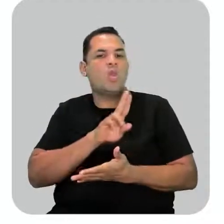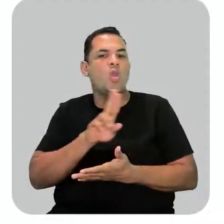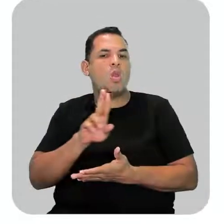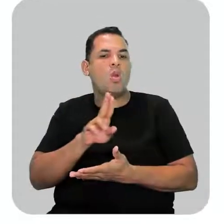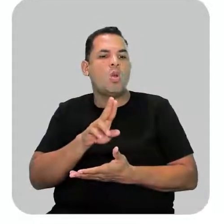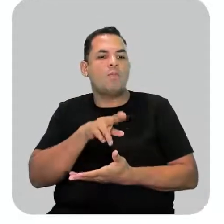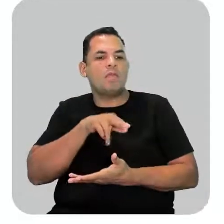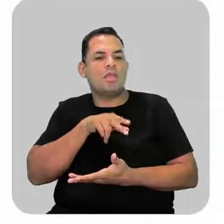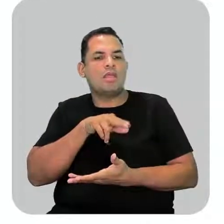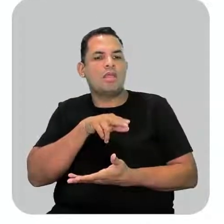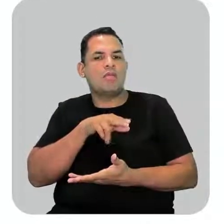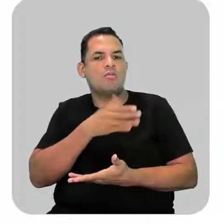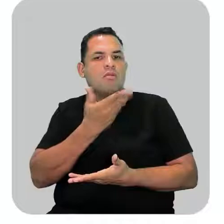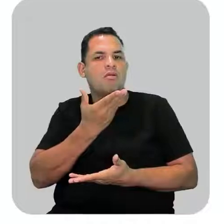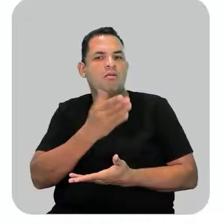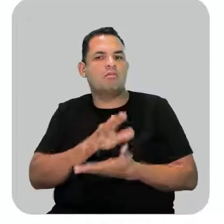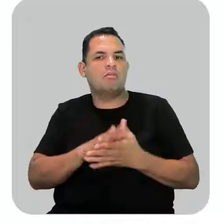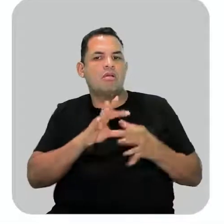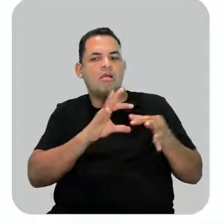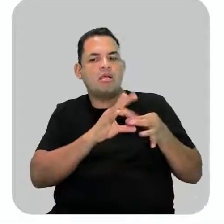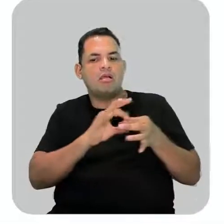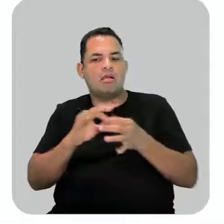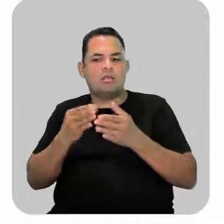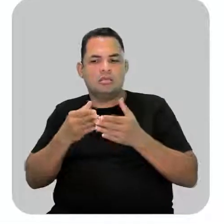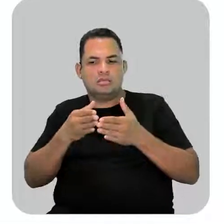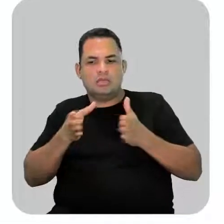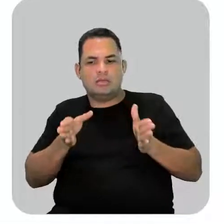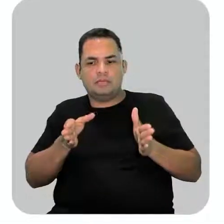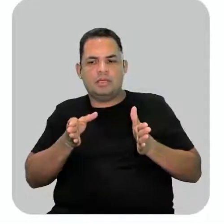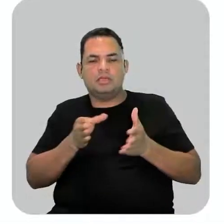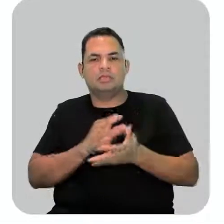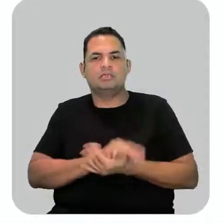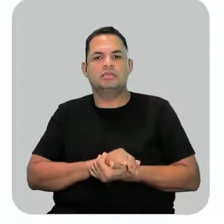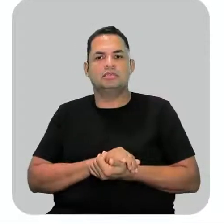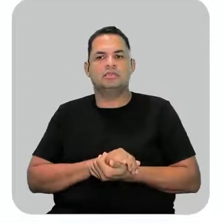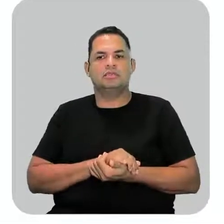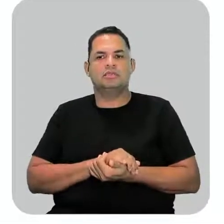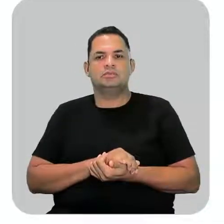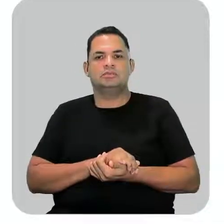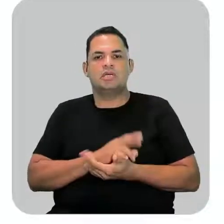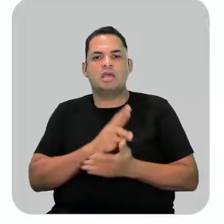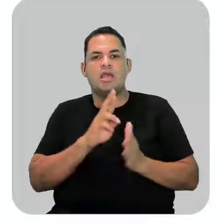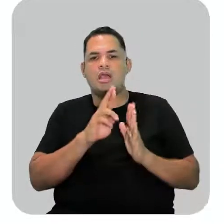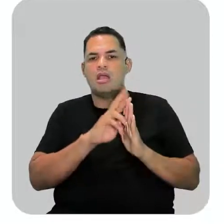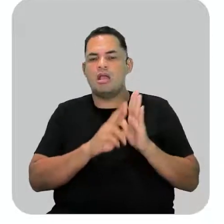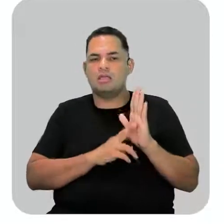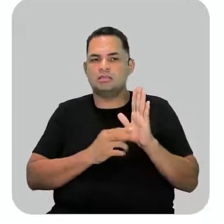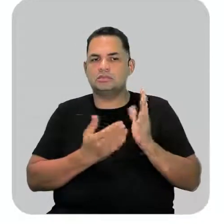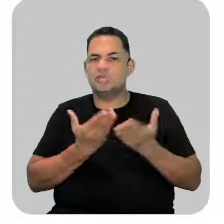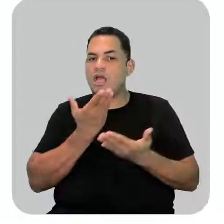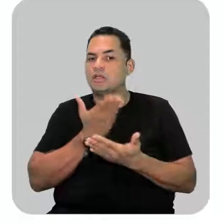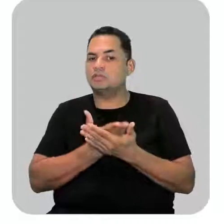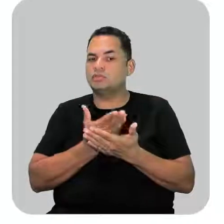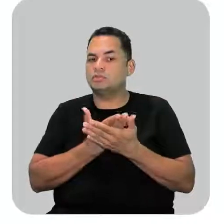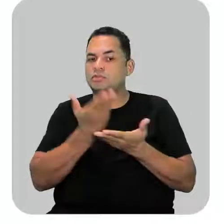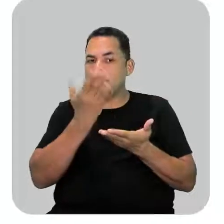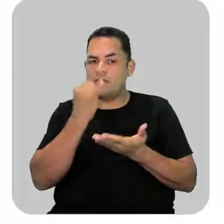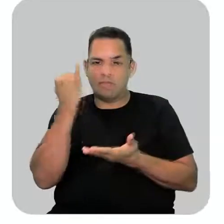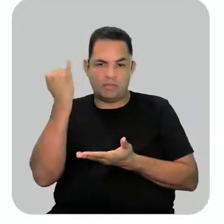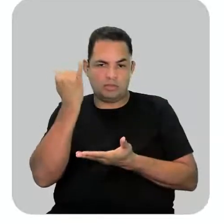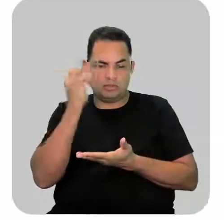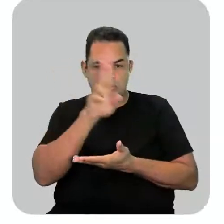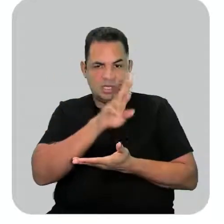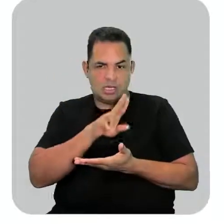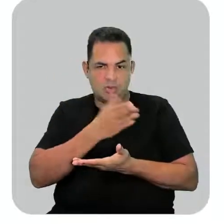abertas. A única diferença é que você vai colocar a palavra ciclo na frente. Então, as regras que a gente viu até aqui vai valer para cá